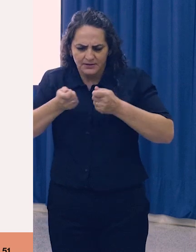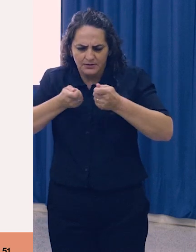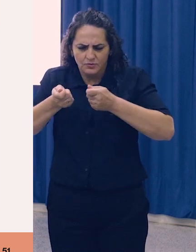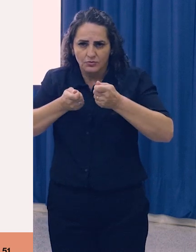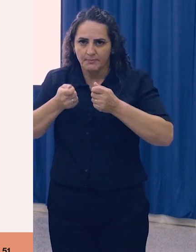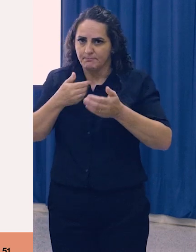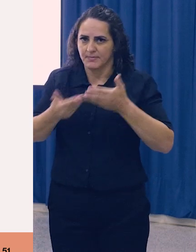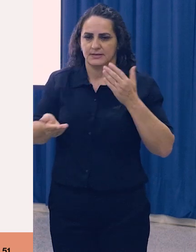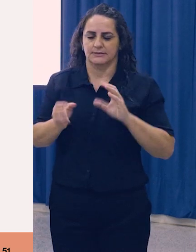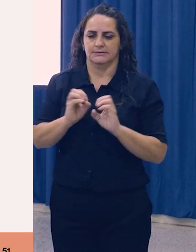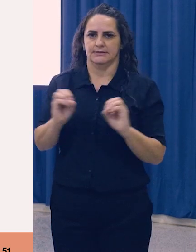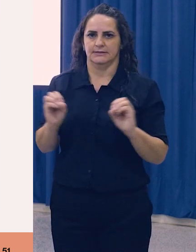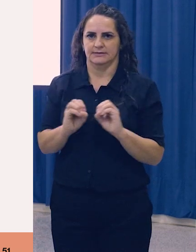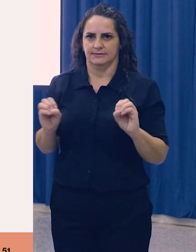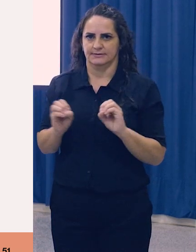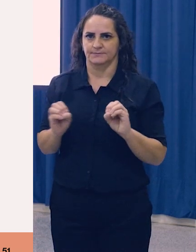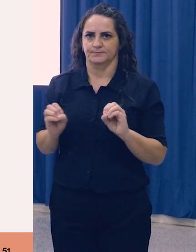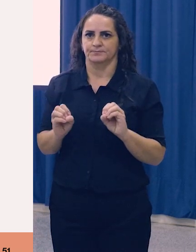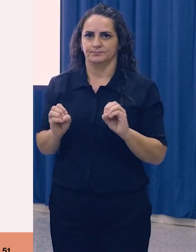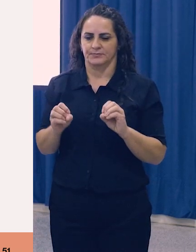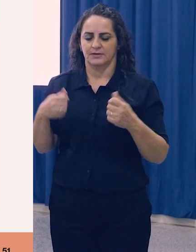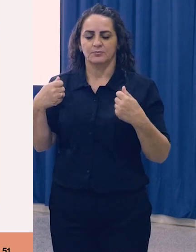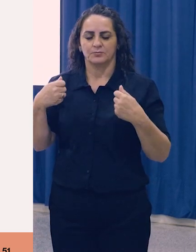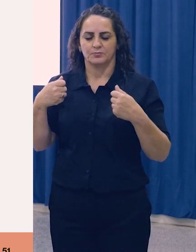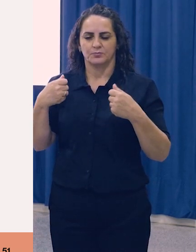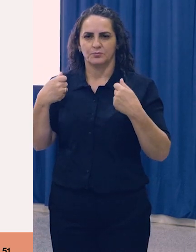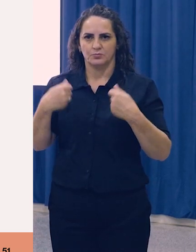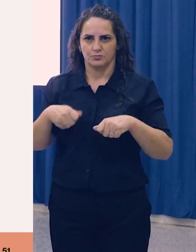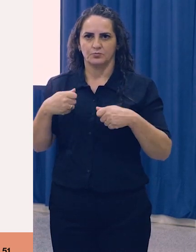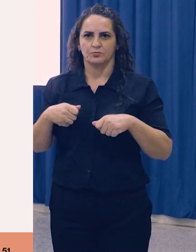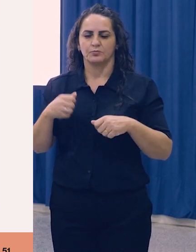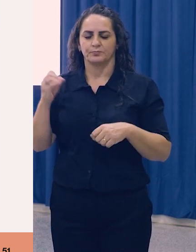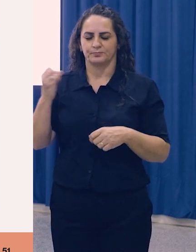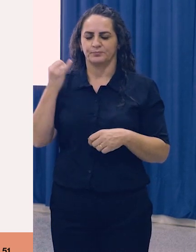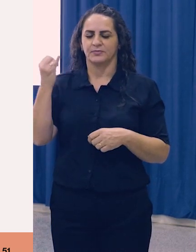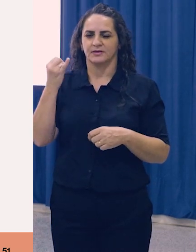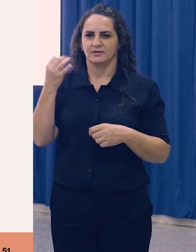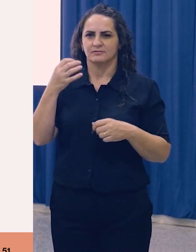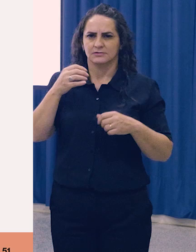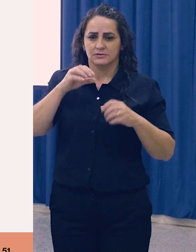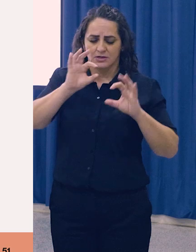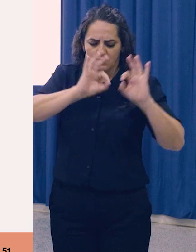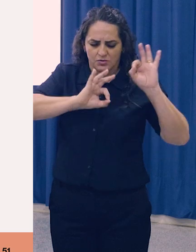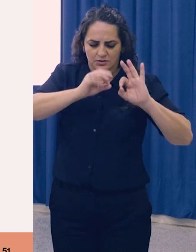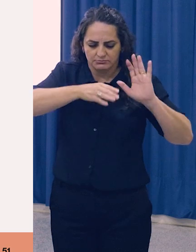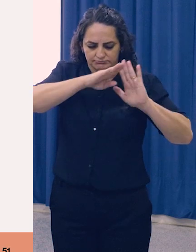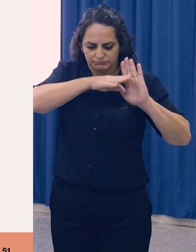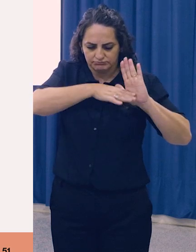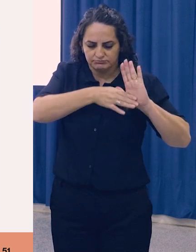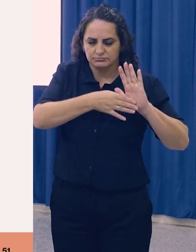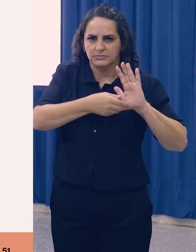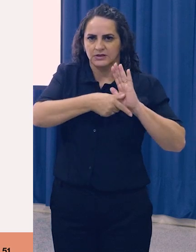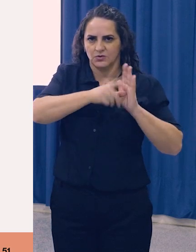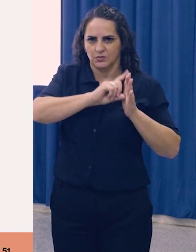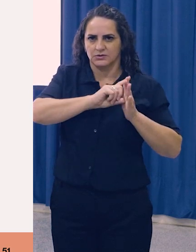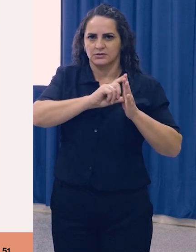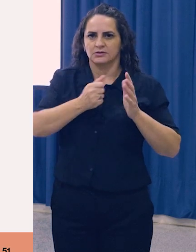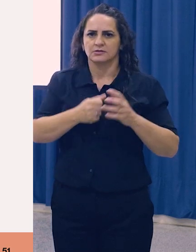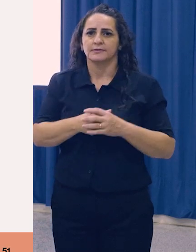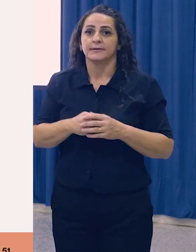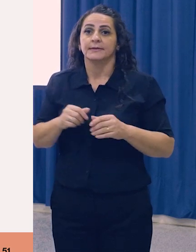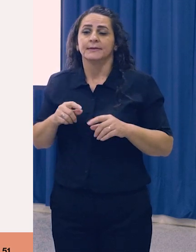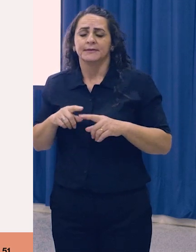nada, realmente. Tanto questão de bastidores, assim, eu percebo muitas vezes que tem